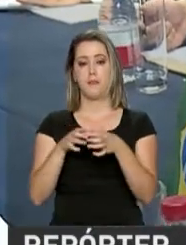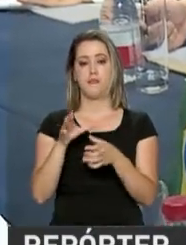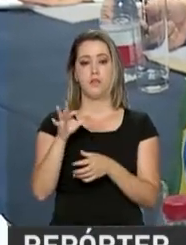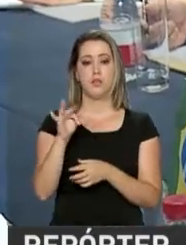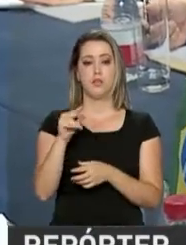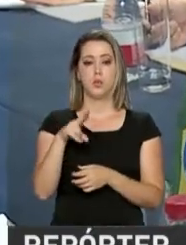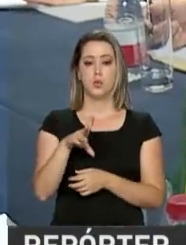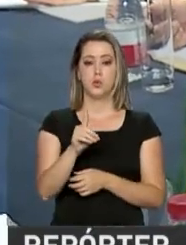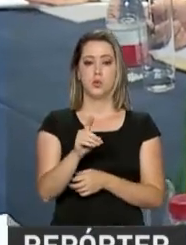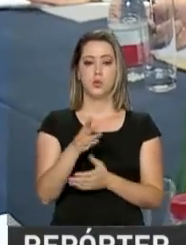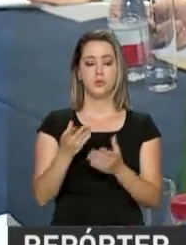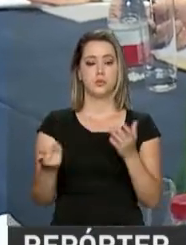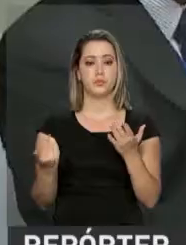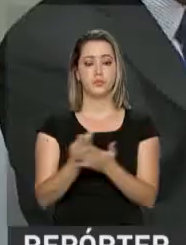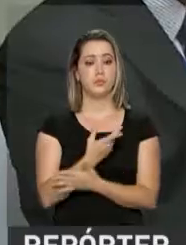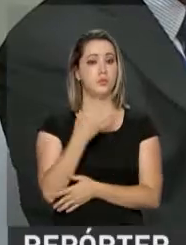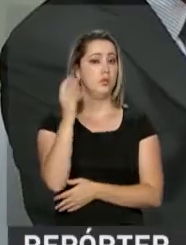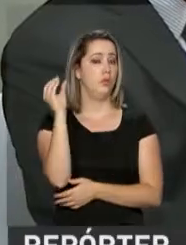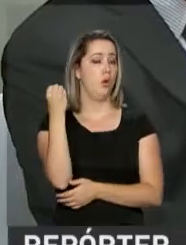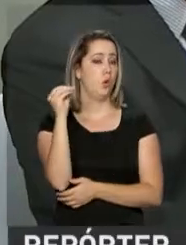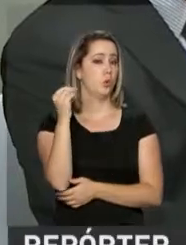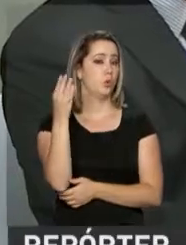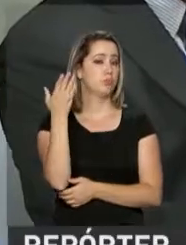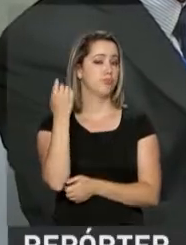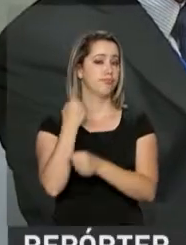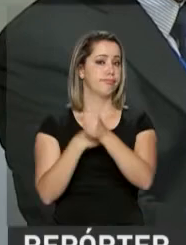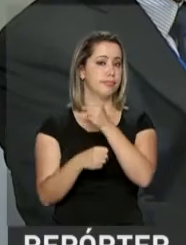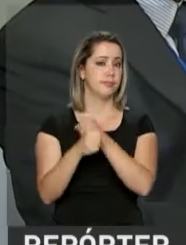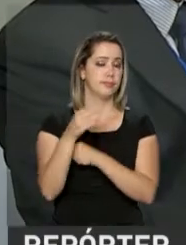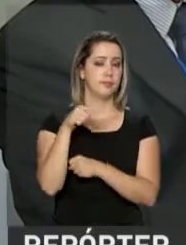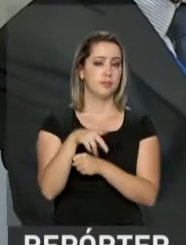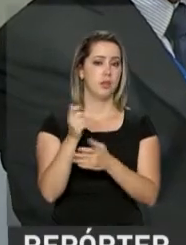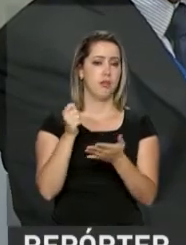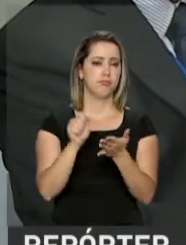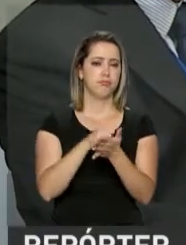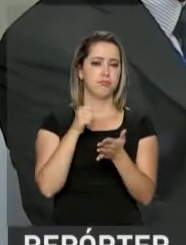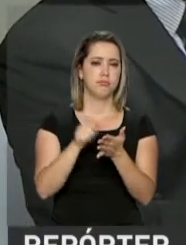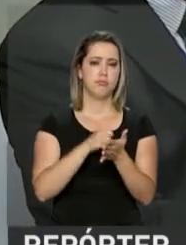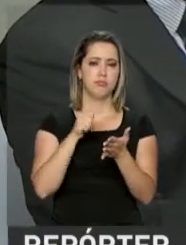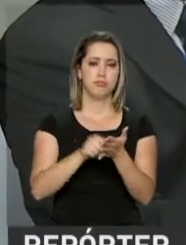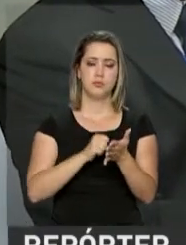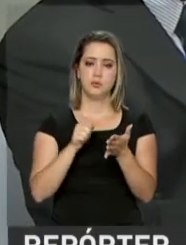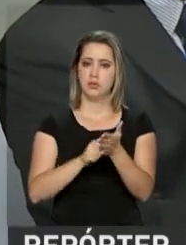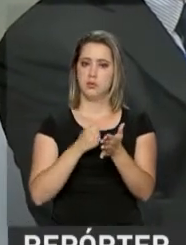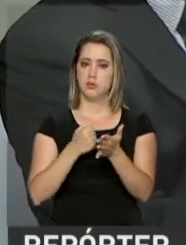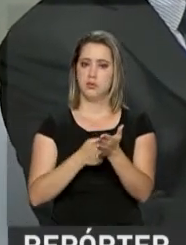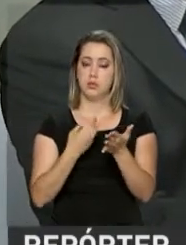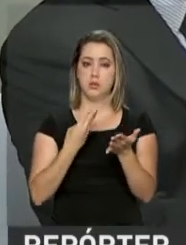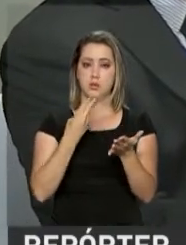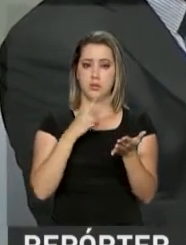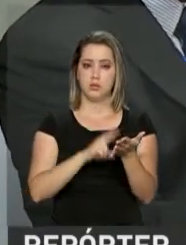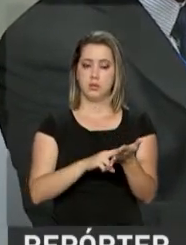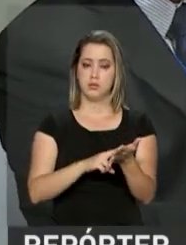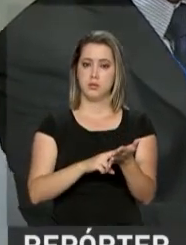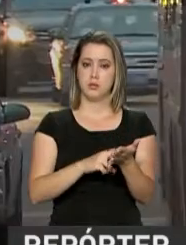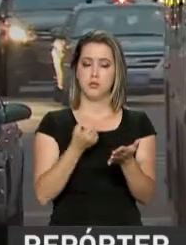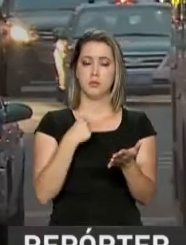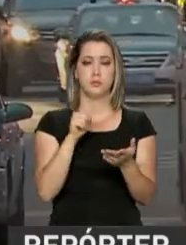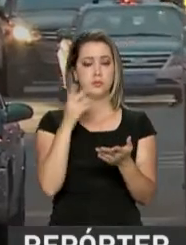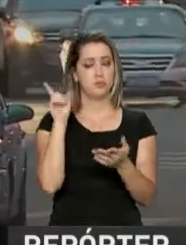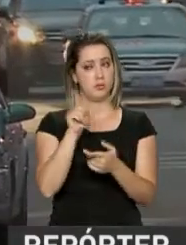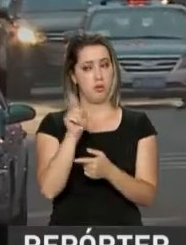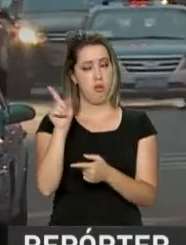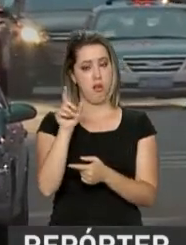Brasil-China foi feita em outubro do ano passado, com assinatura de um memorando de entendimento durante a visita do presidente Michel Temer ao país asiático.